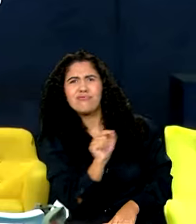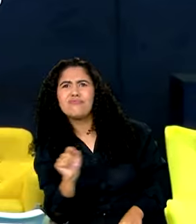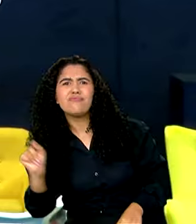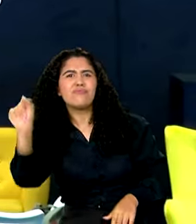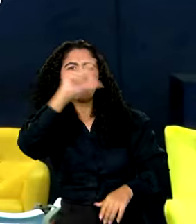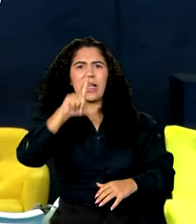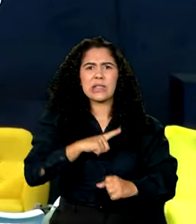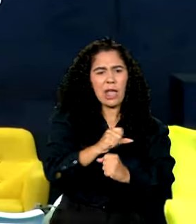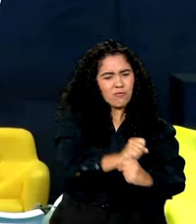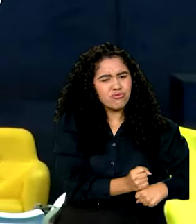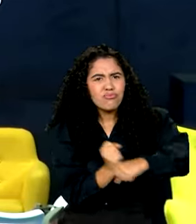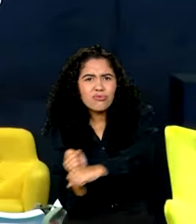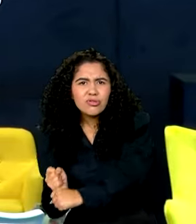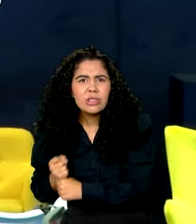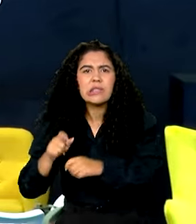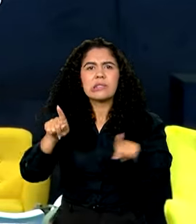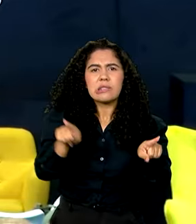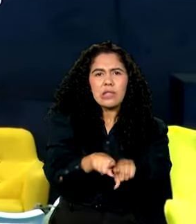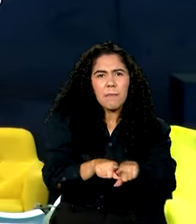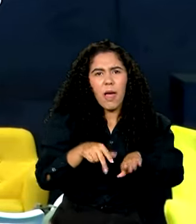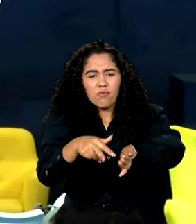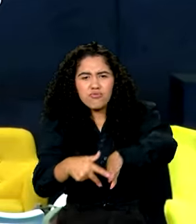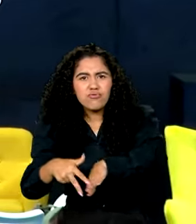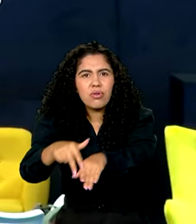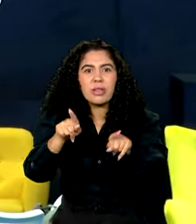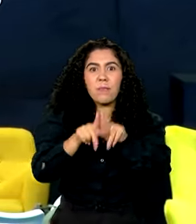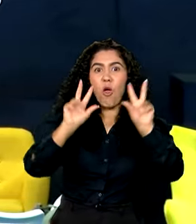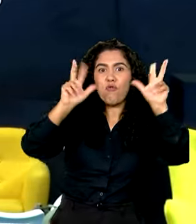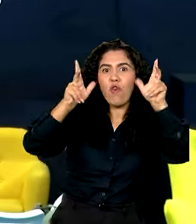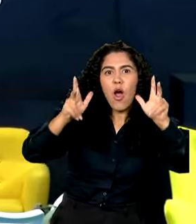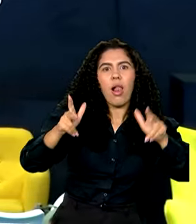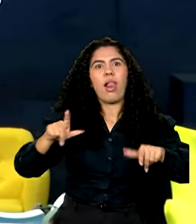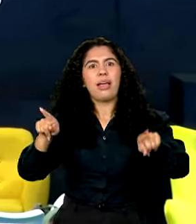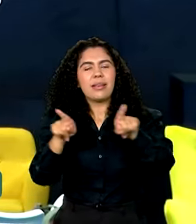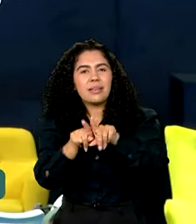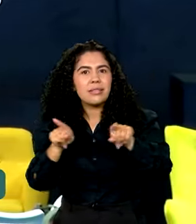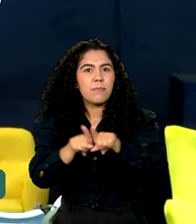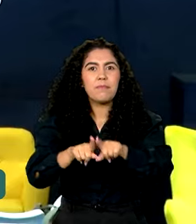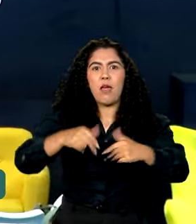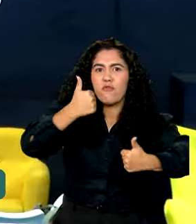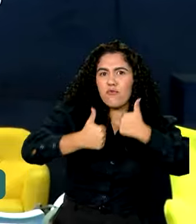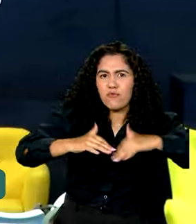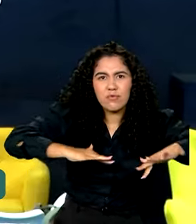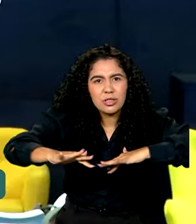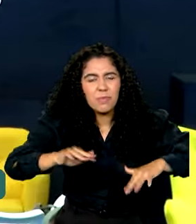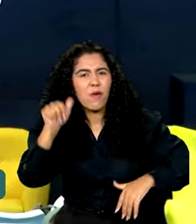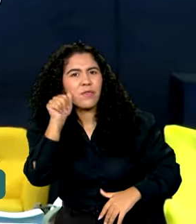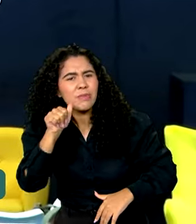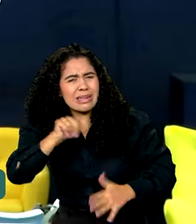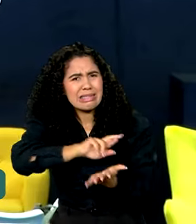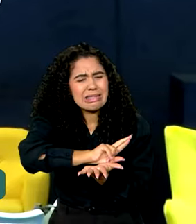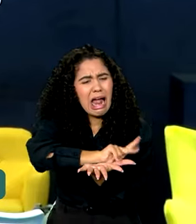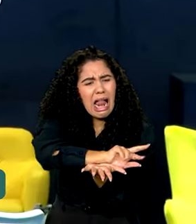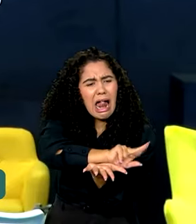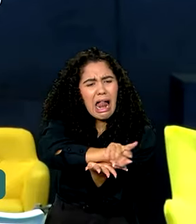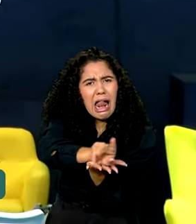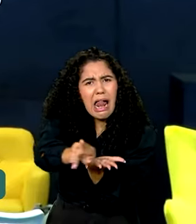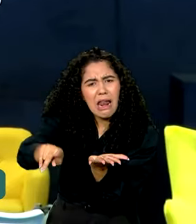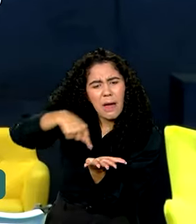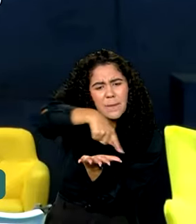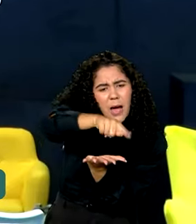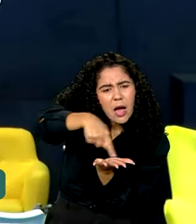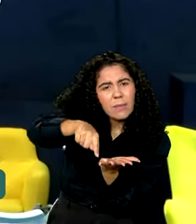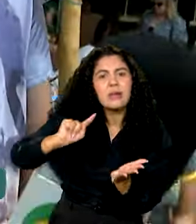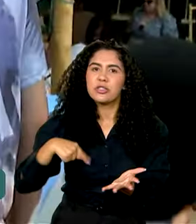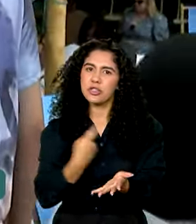de kitesurf, de vôlei de praia, de futebol feminino. Então isso aqui a gente está querendo mostrar,